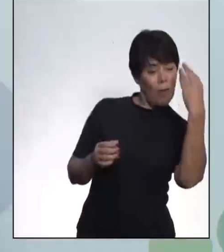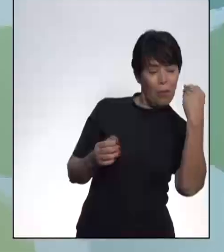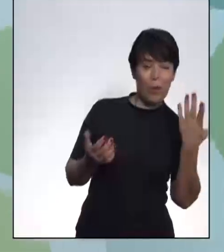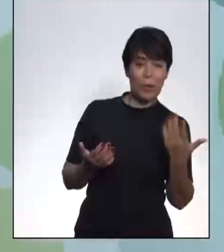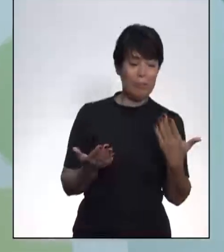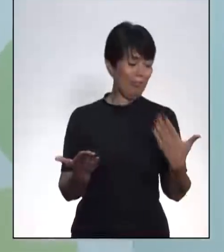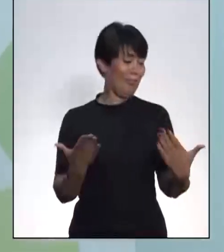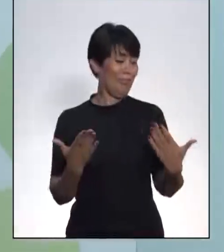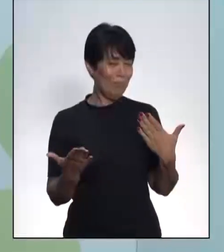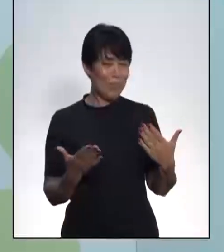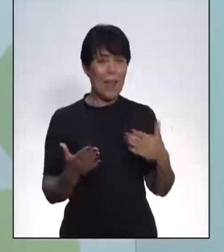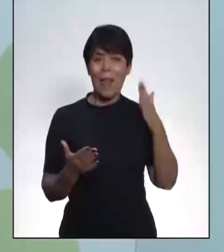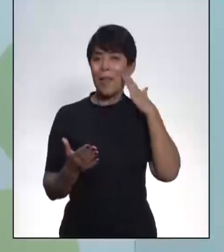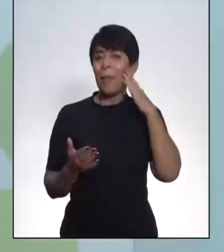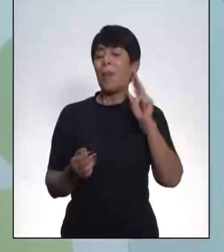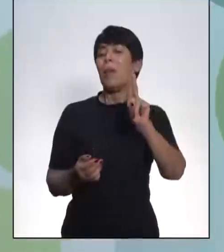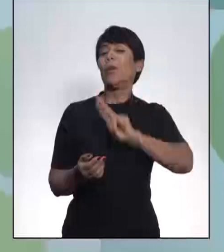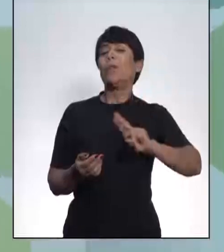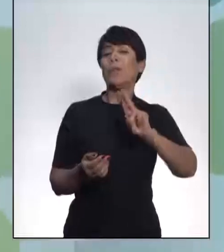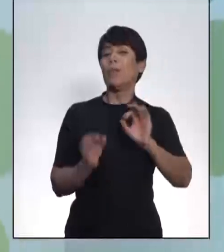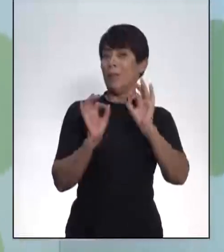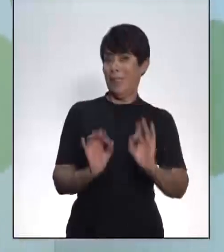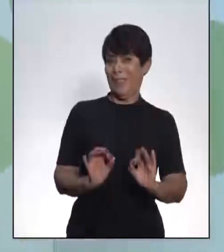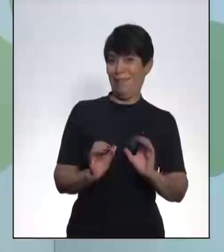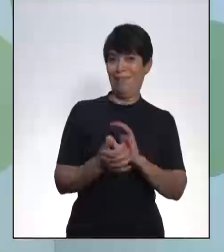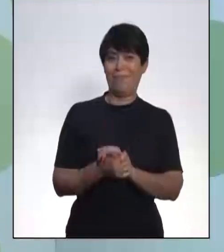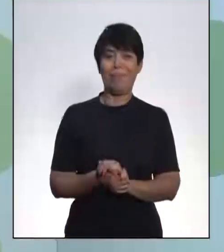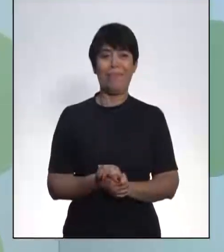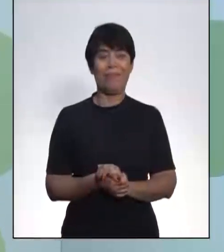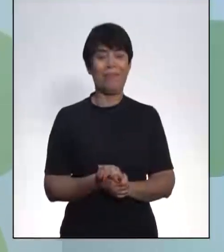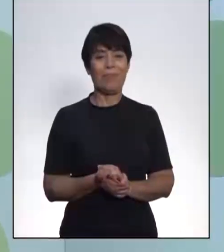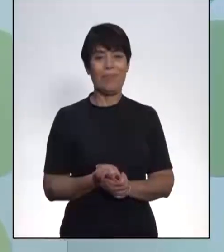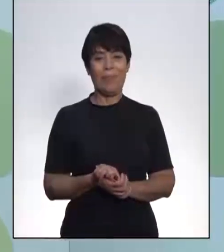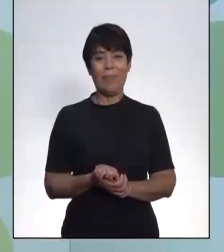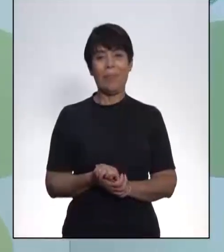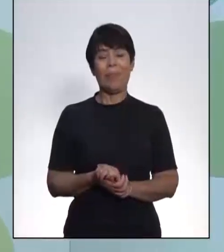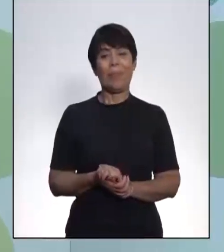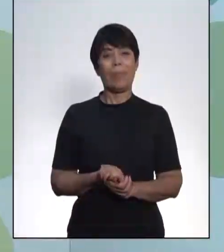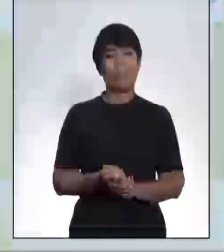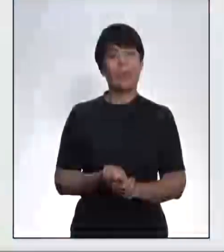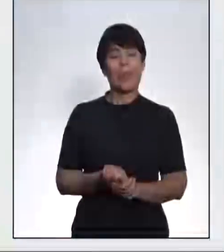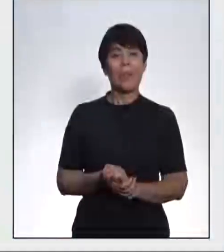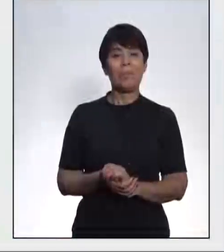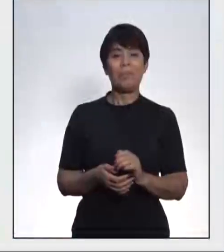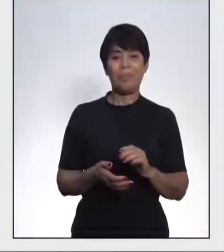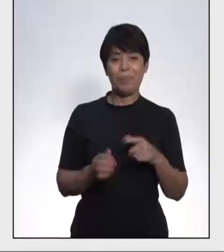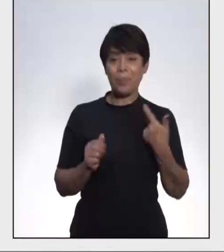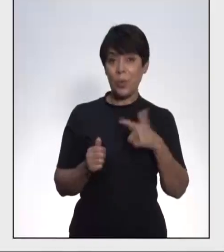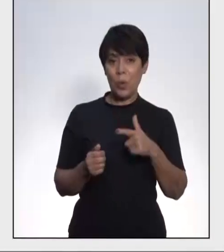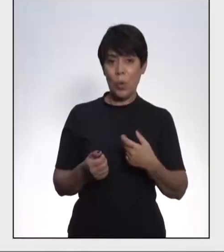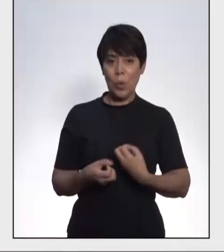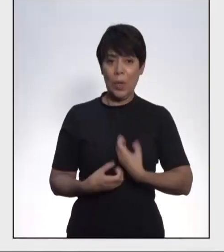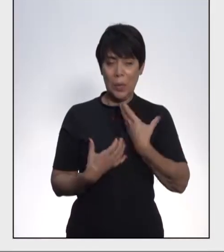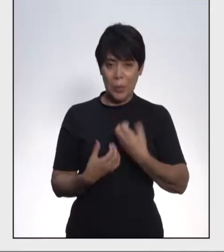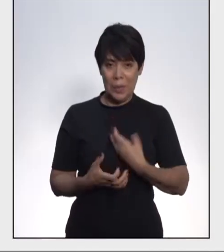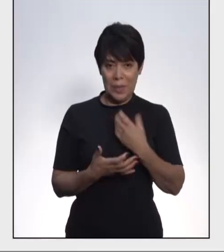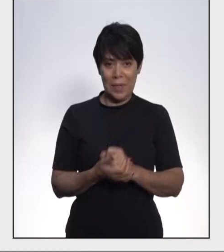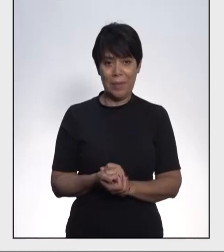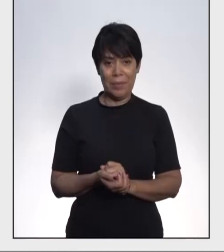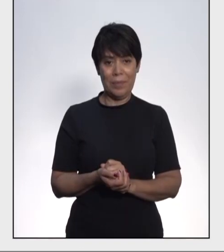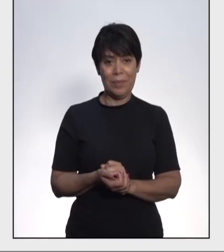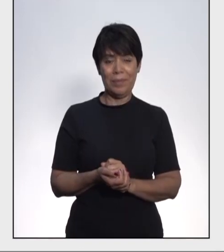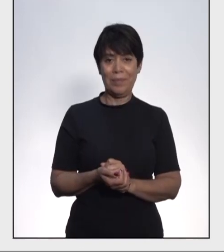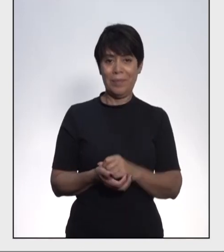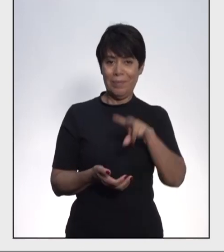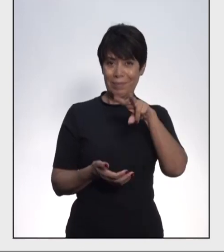bem. É o certo do errado e o errado do certo. Vamos terminar com o Oswald de Andrade? Dê-me um cigarro, diz a gramática do professor e do aluno, e do mulato